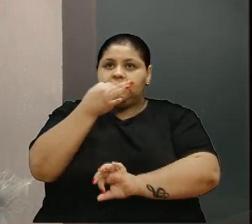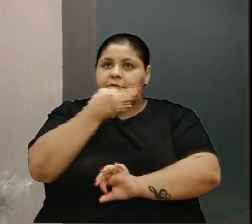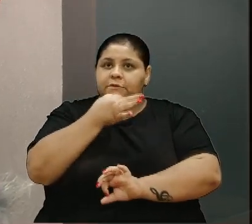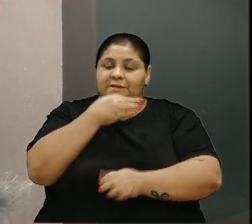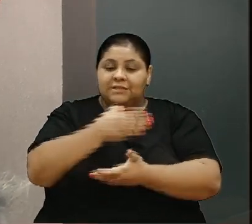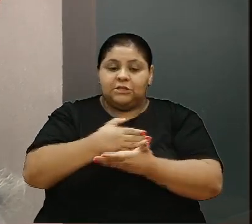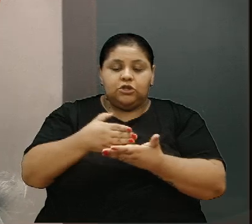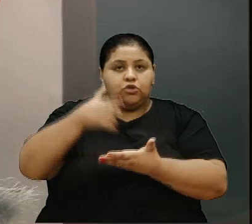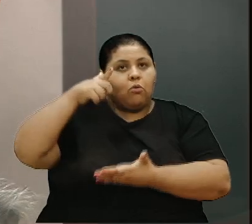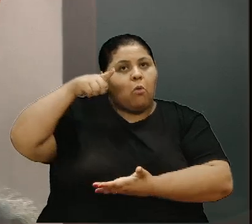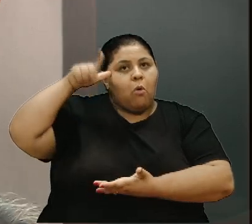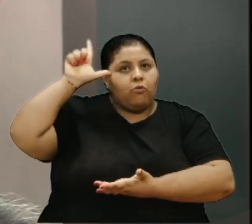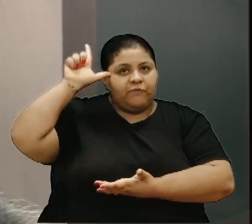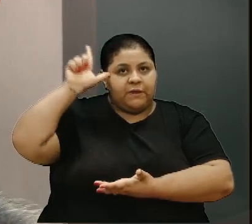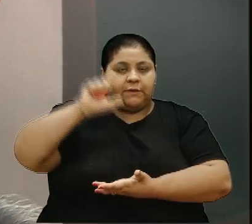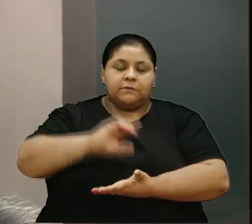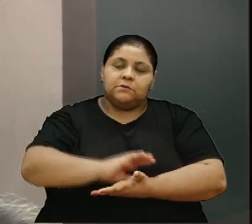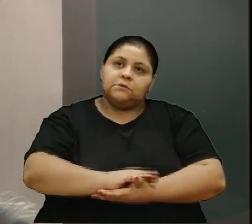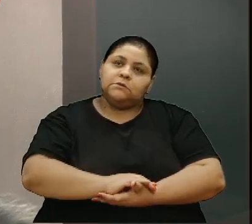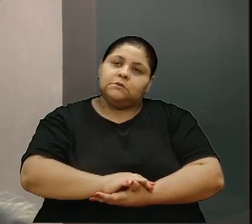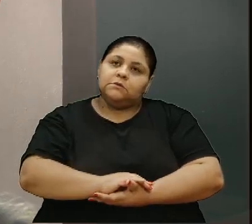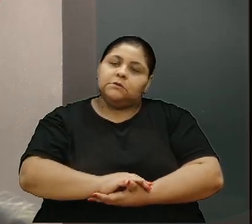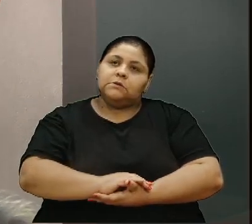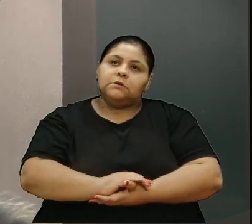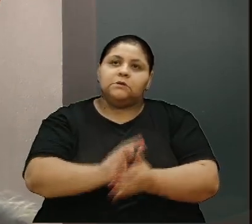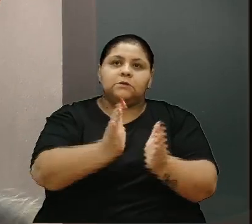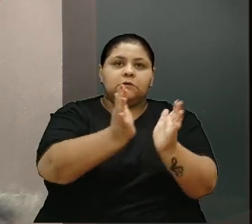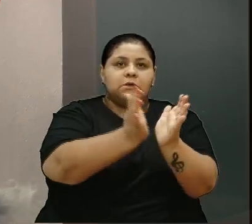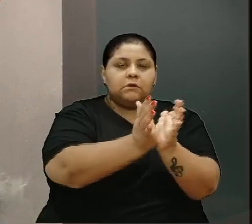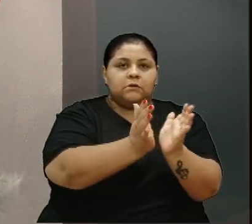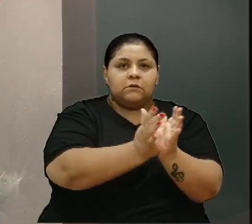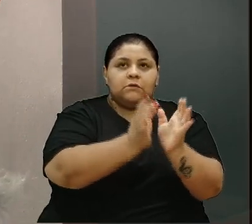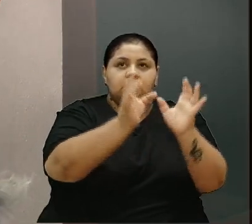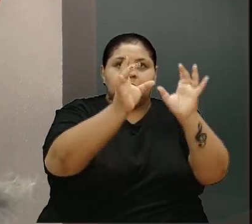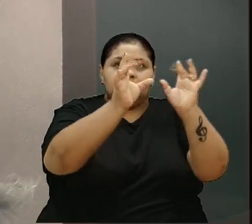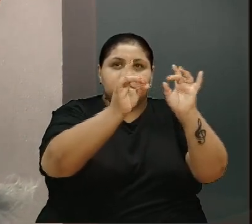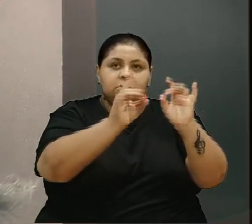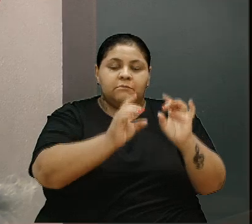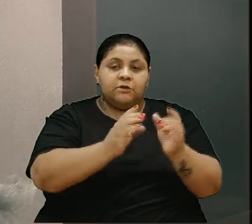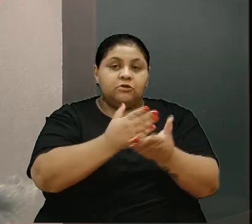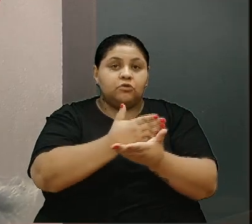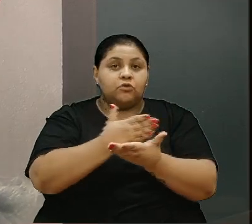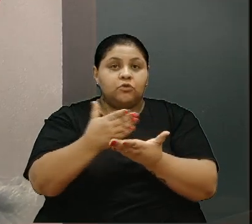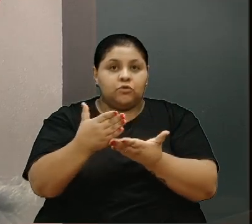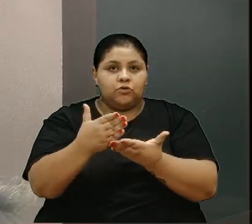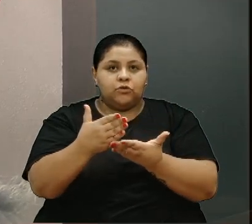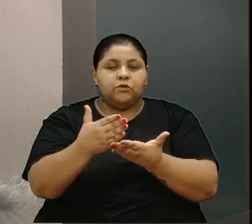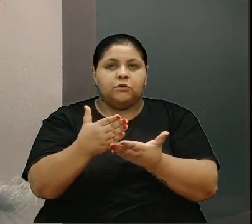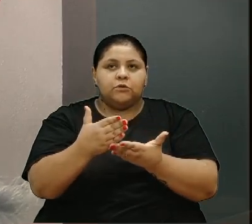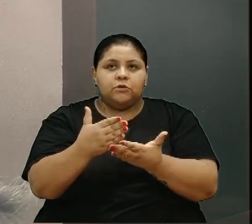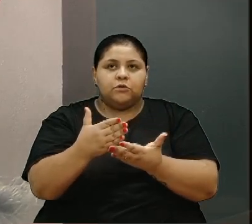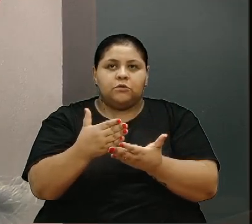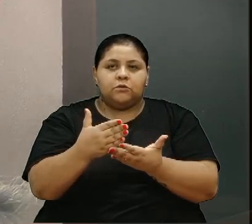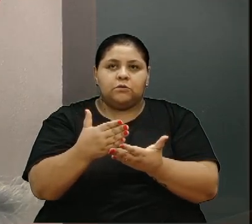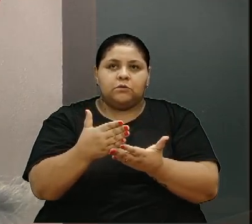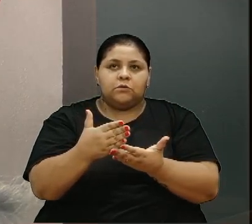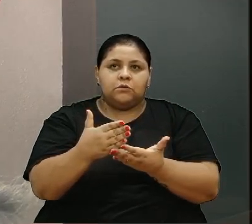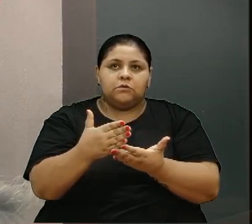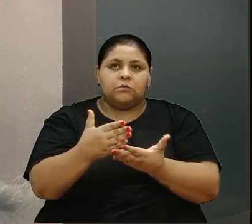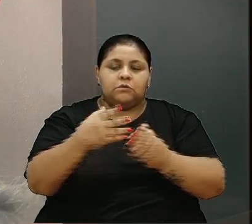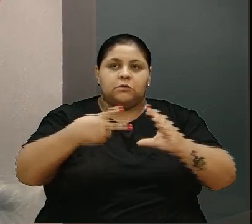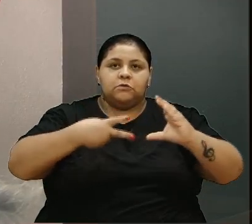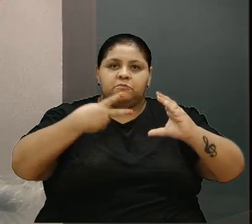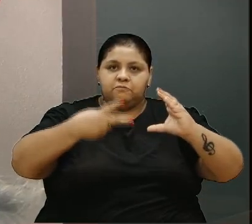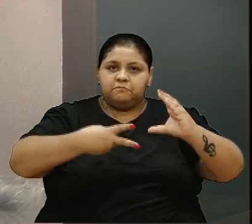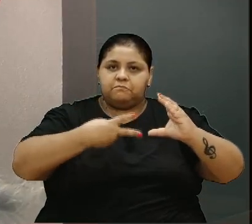iniciou ontem e os colegas, especialmente os calouros que estão entrando, né, na Câmara de